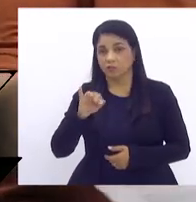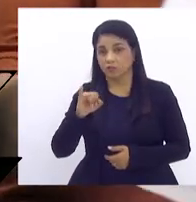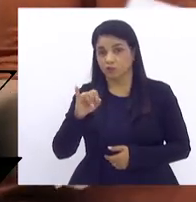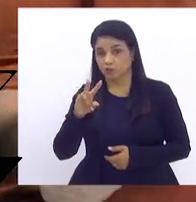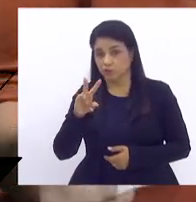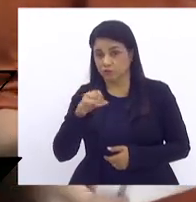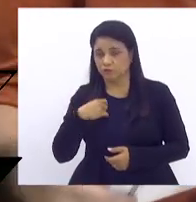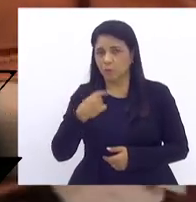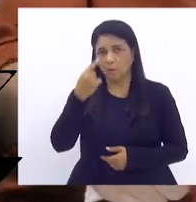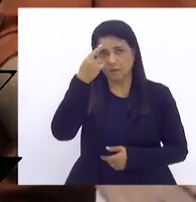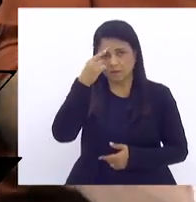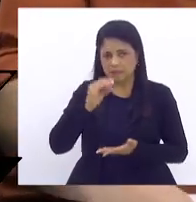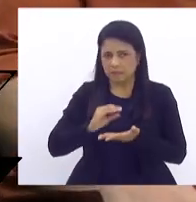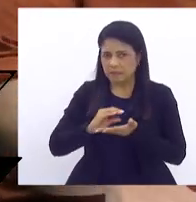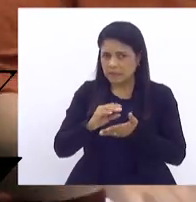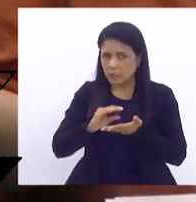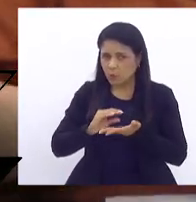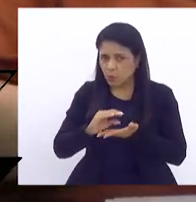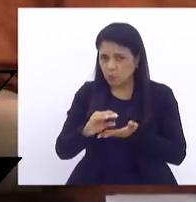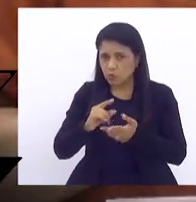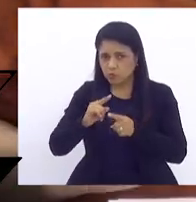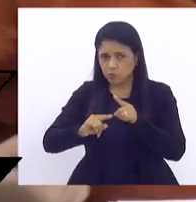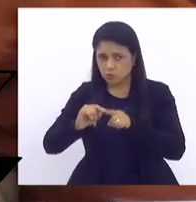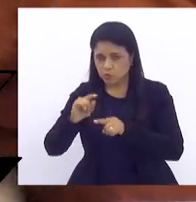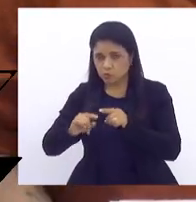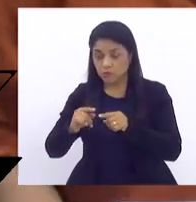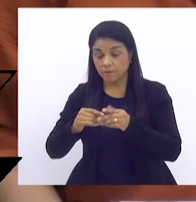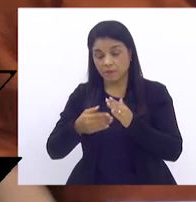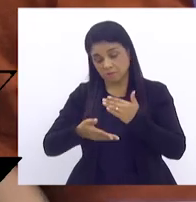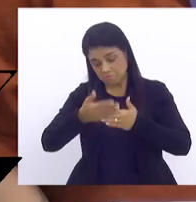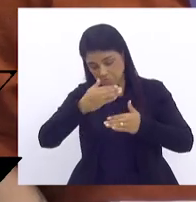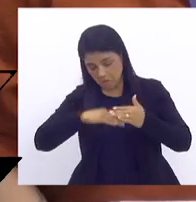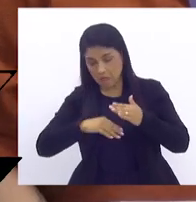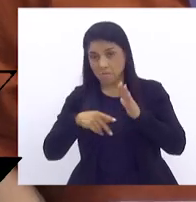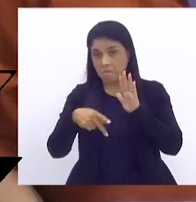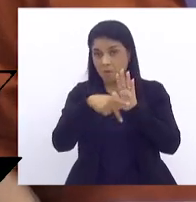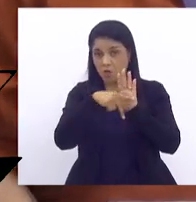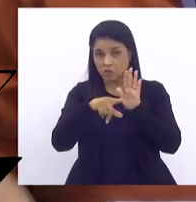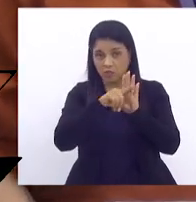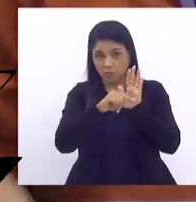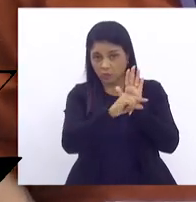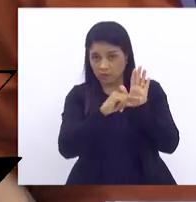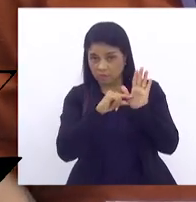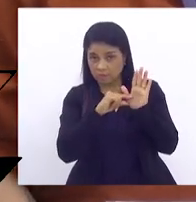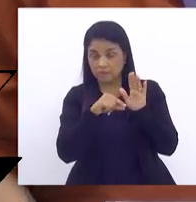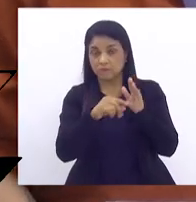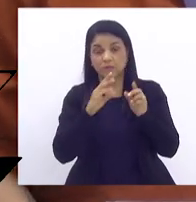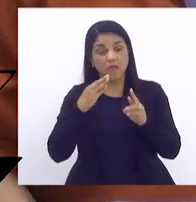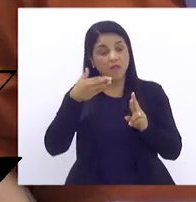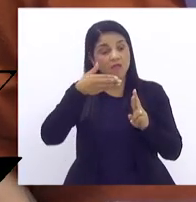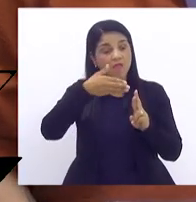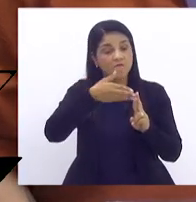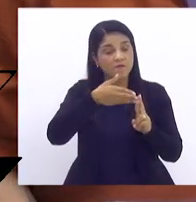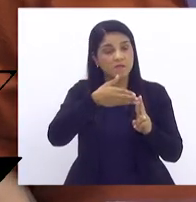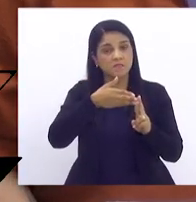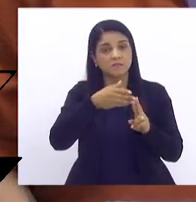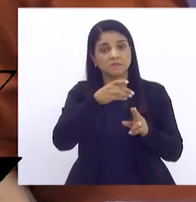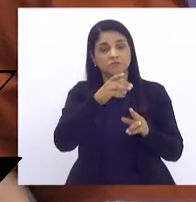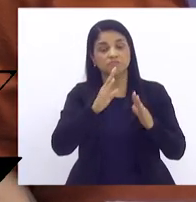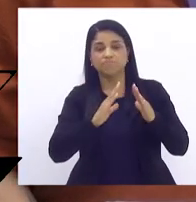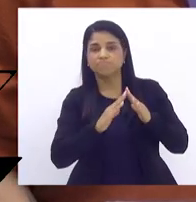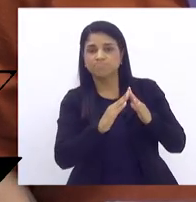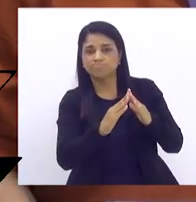recursos financeiros. Depois, mais embaixo do projeto, ele faz referência a bens imóveis